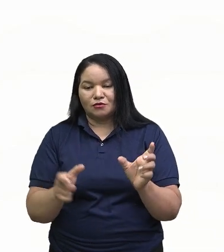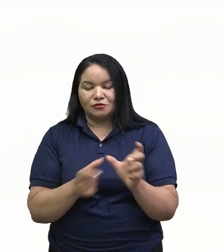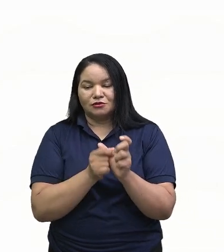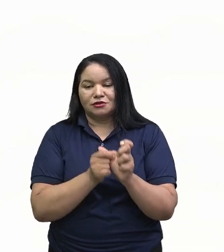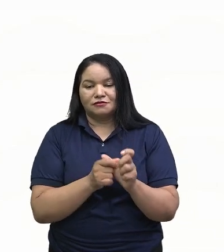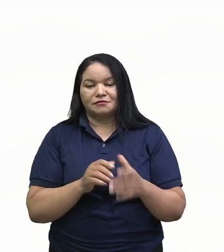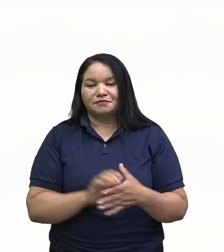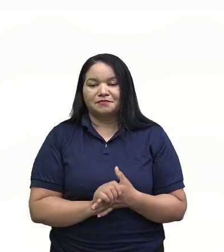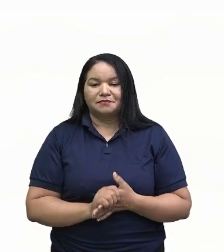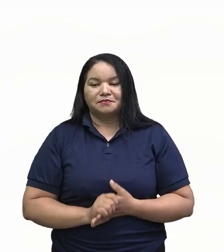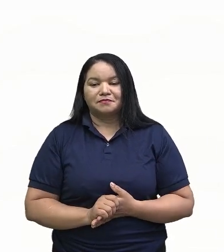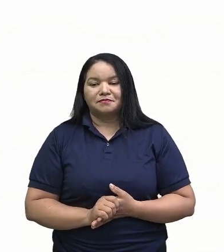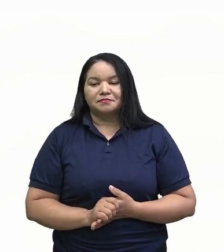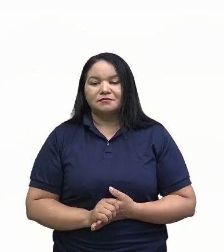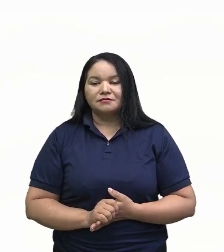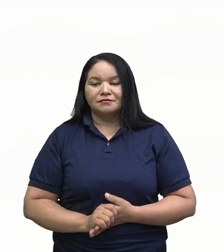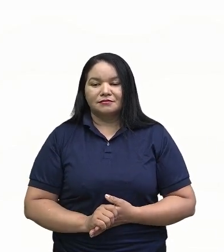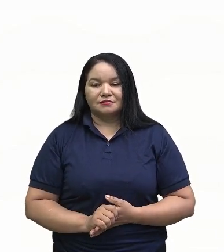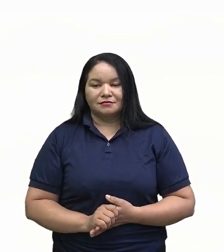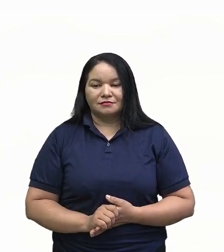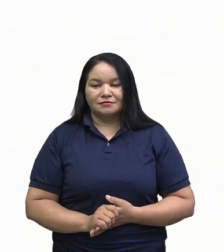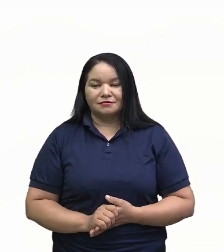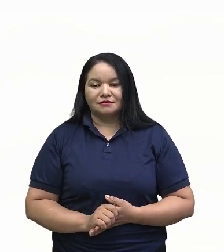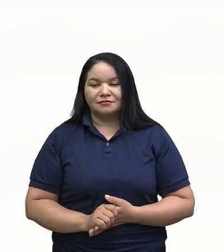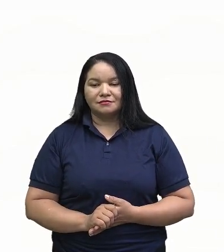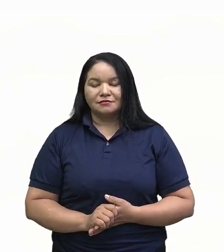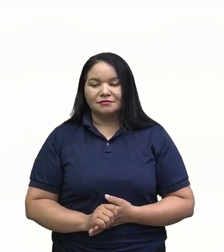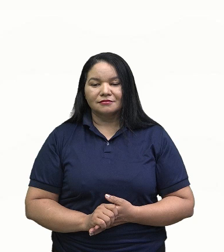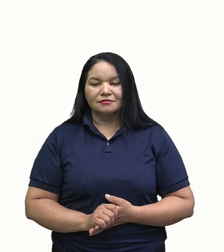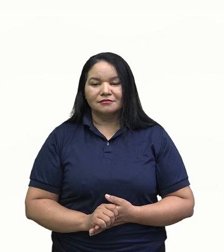noite, nós temos o verbo sair,